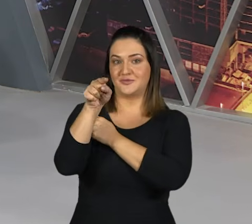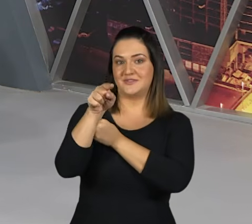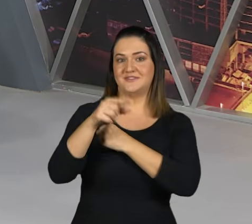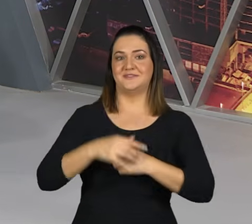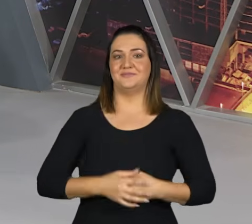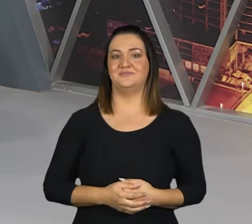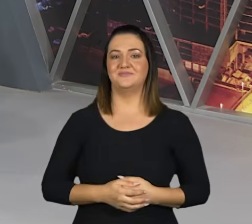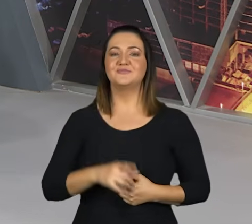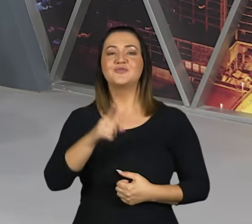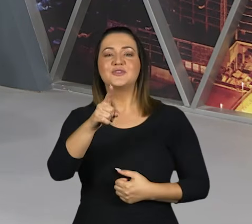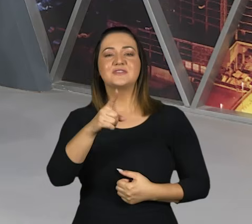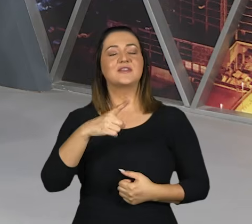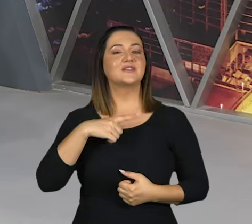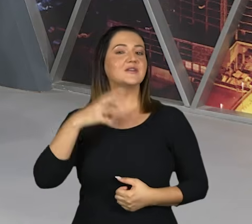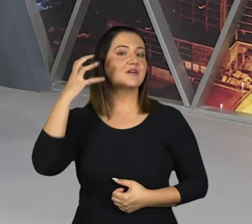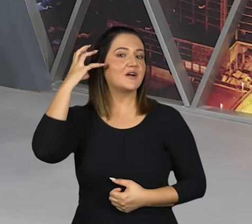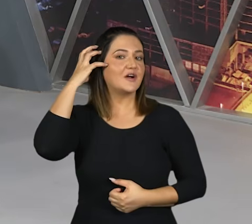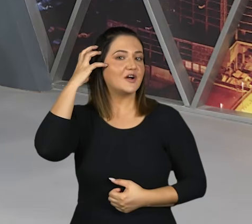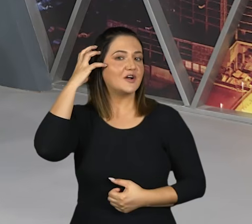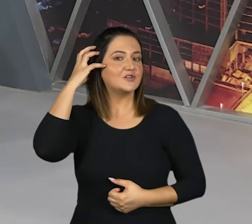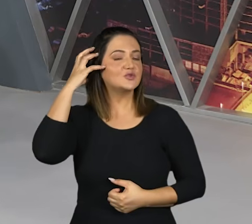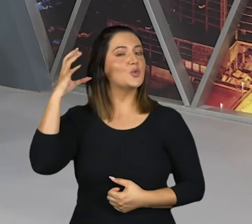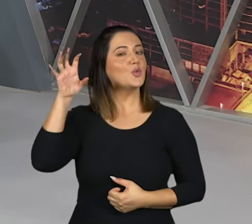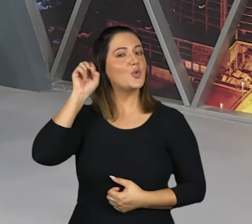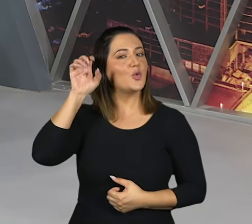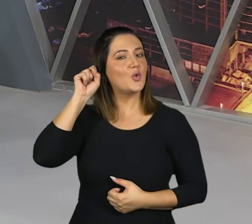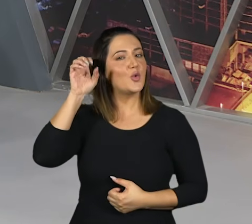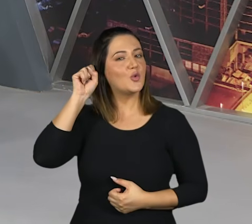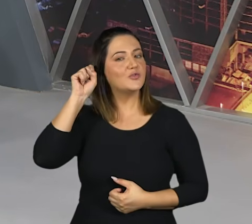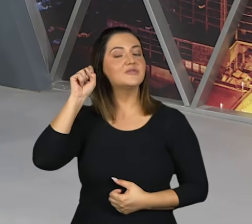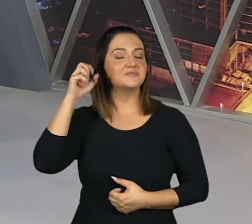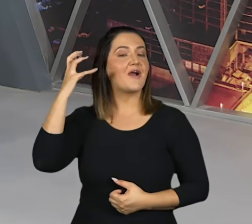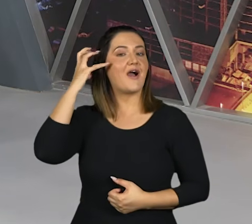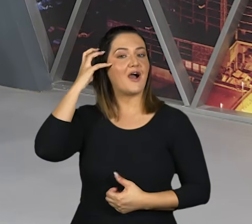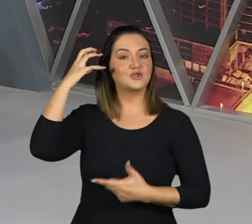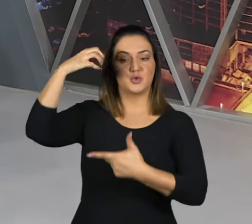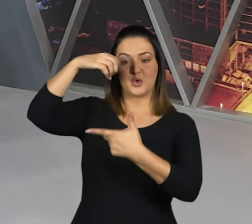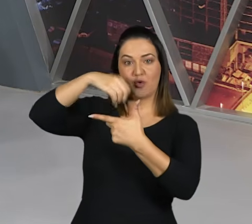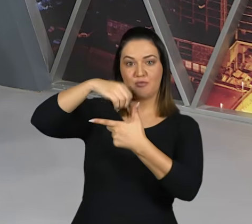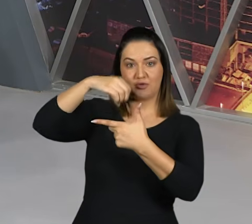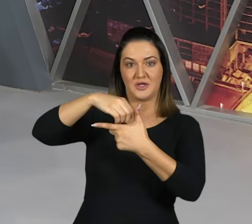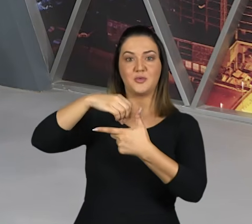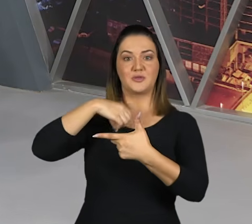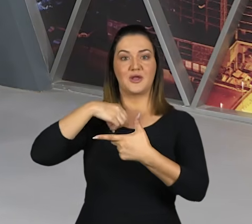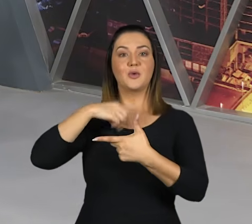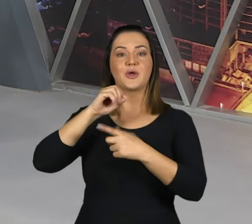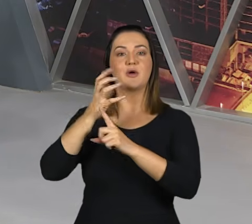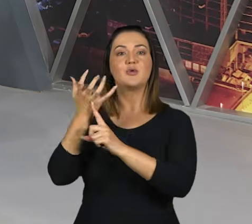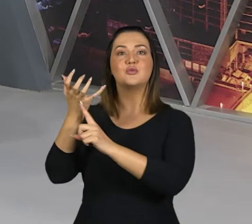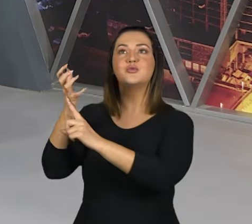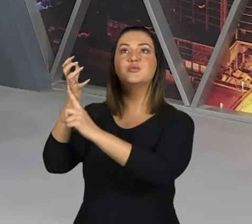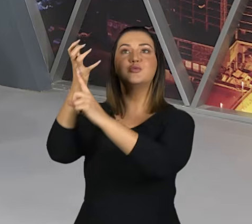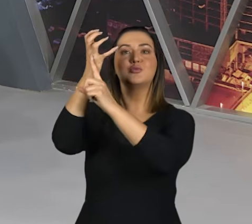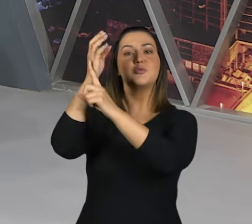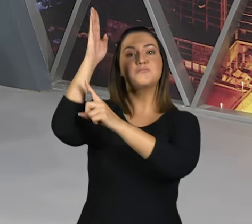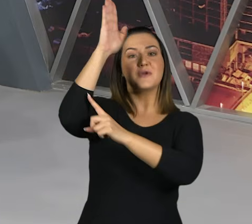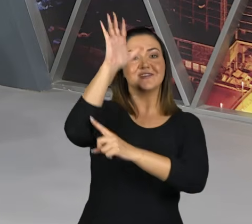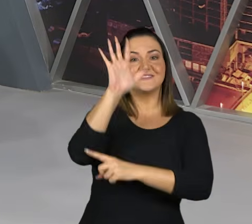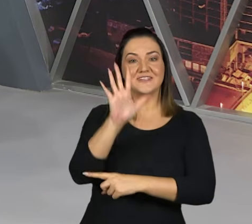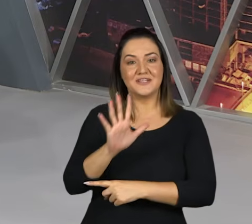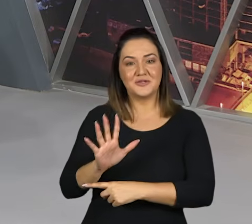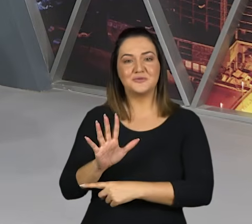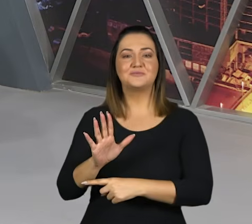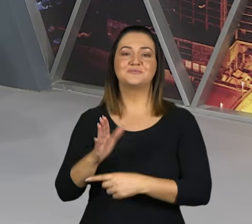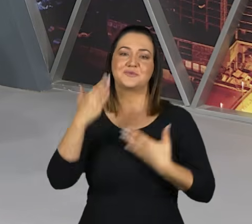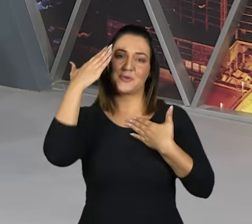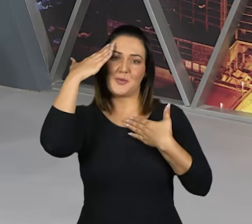você que nos escuta pela Rádio Novo Tempo. A Rádio Novo Tempo transmite nosso programa para todo o Brasil. Um abraço para você que